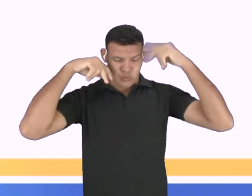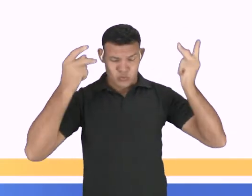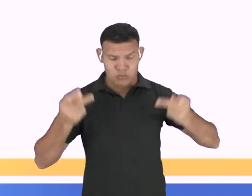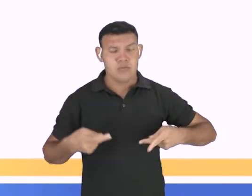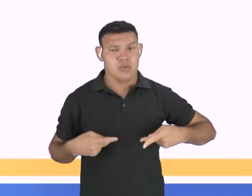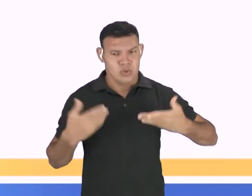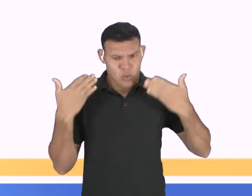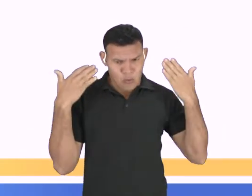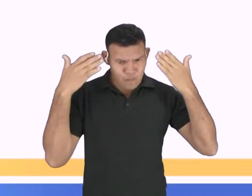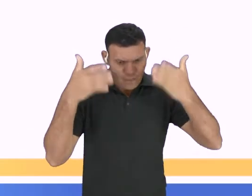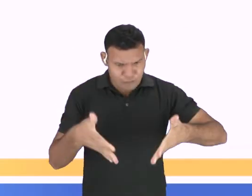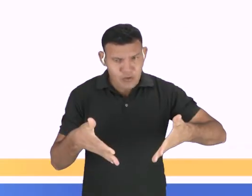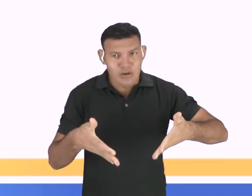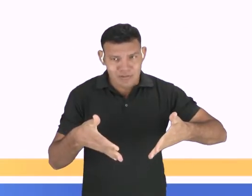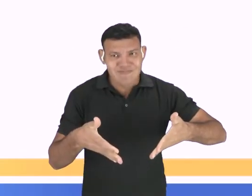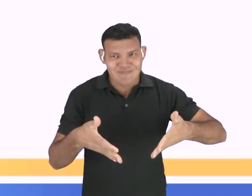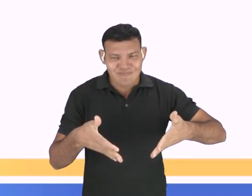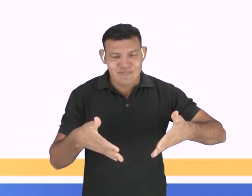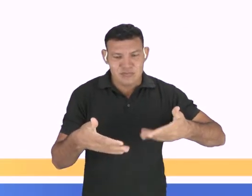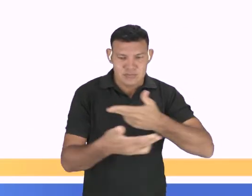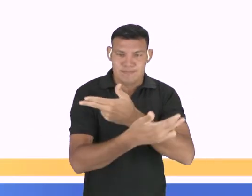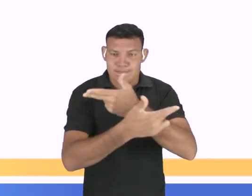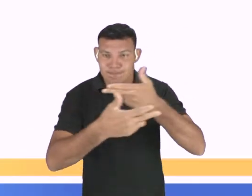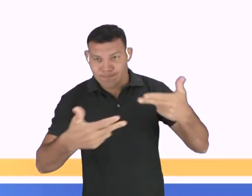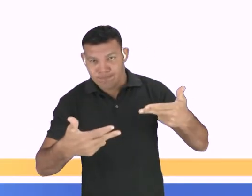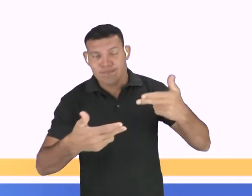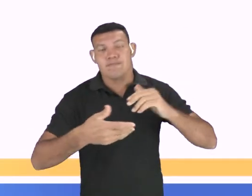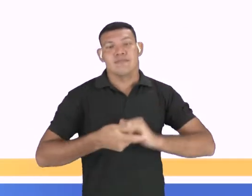de todas as coisas, no sentido de